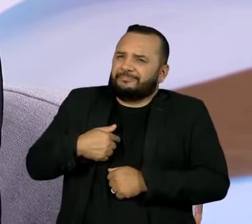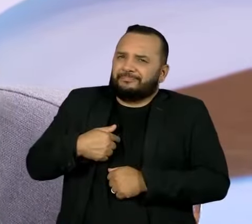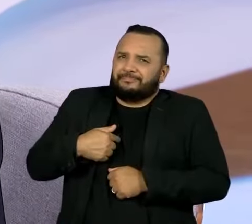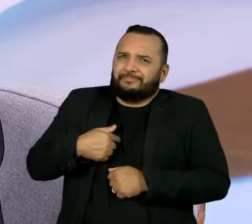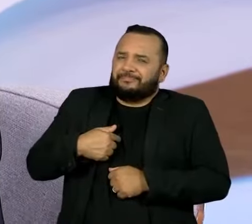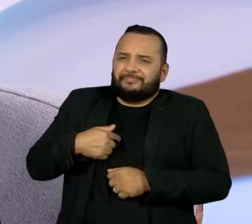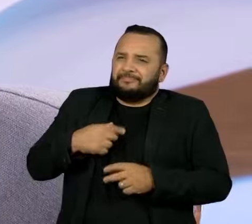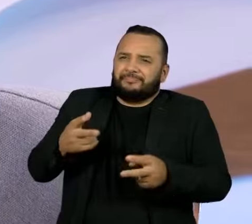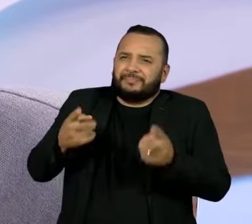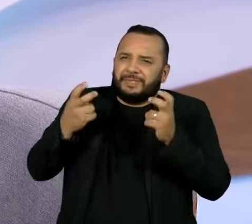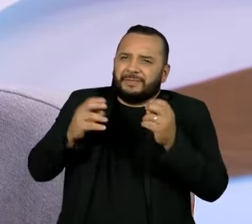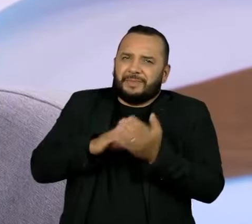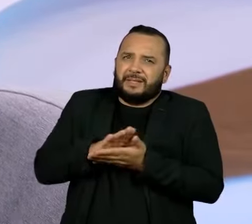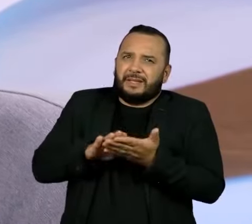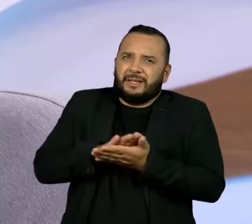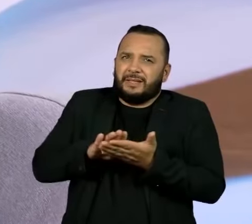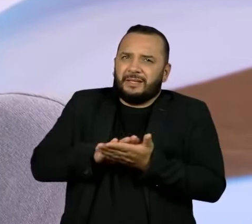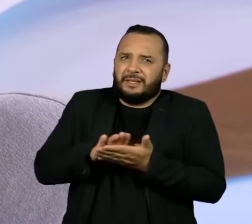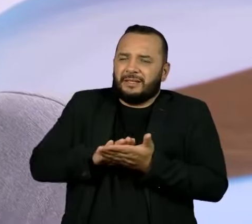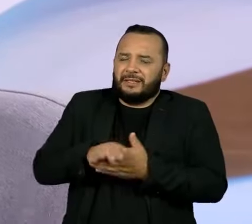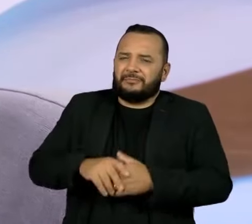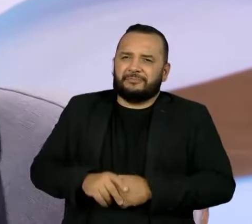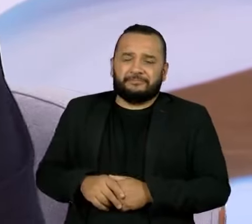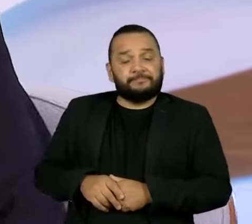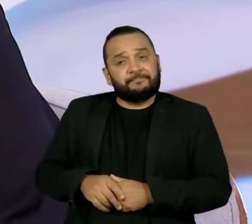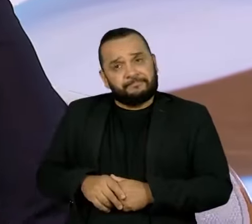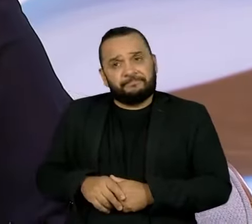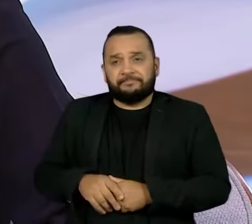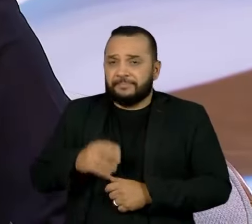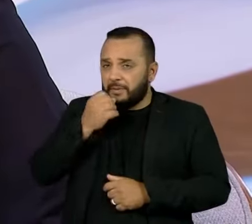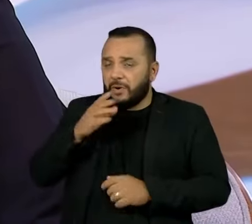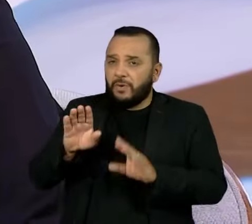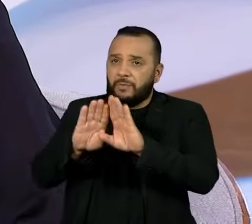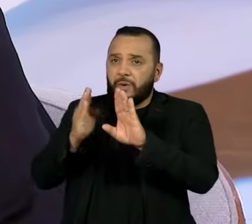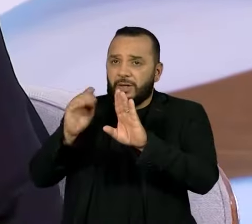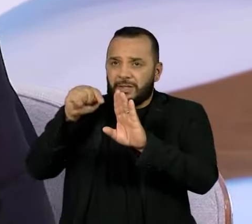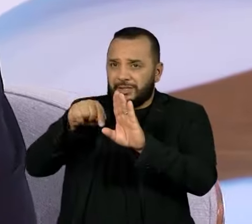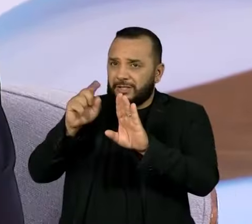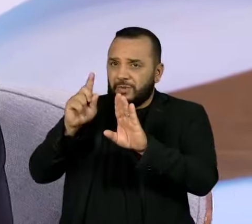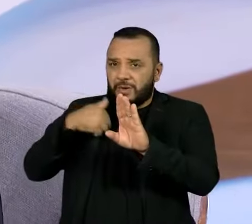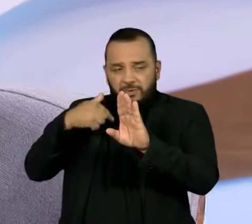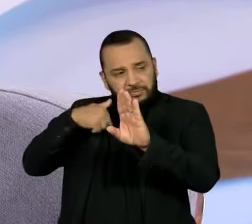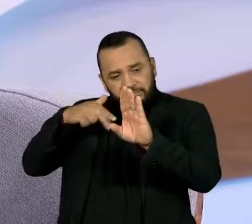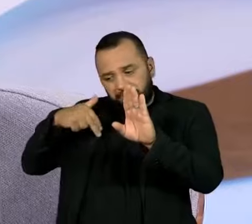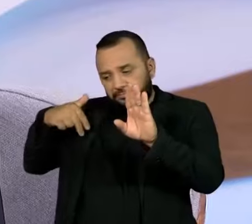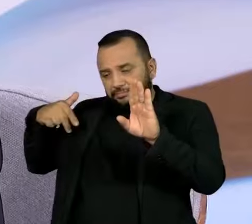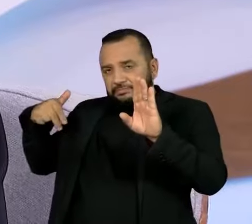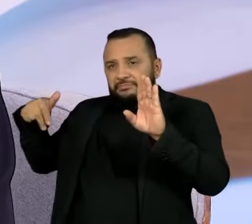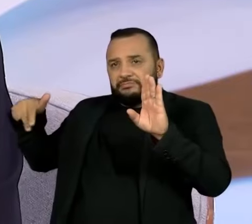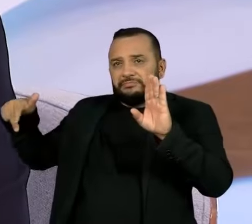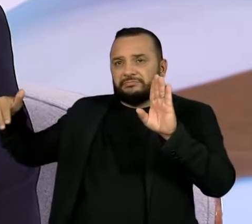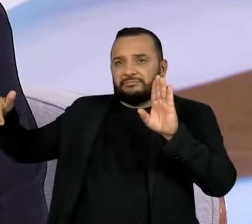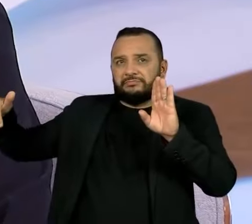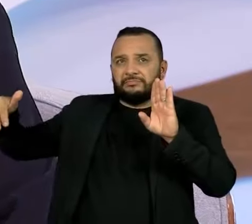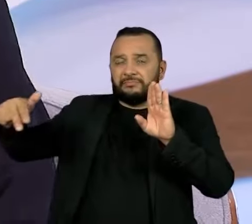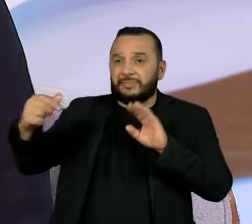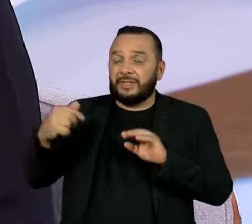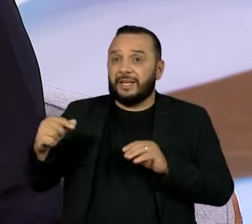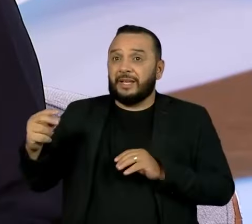não caiu a ficha, né, como diz. E lá fui eu. E quando ele me